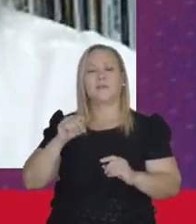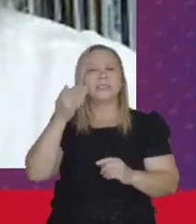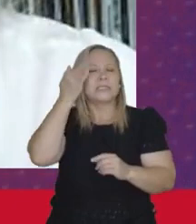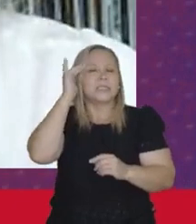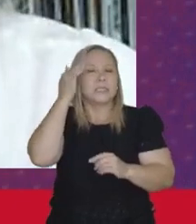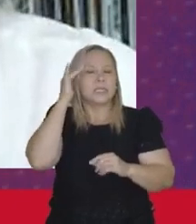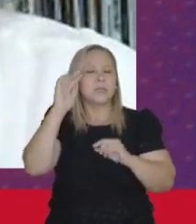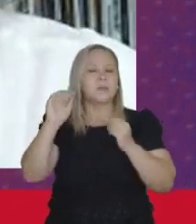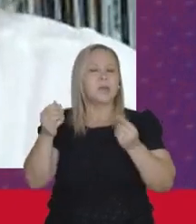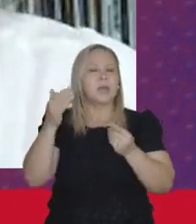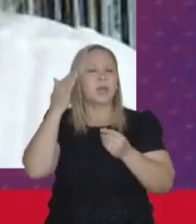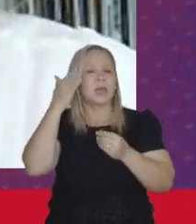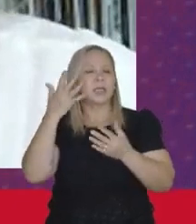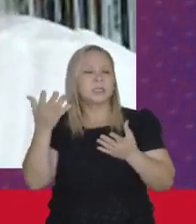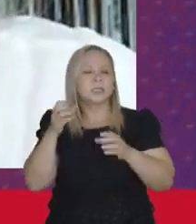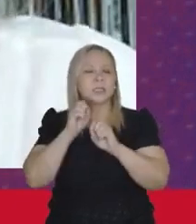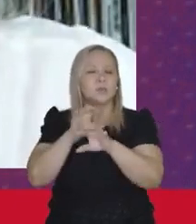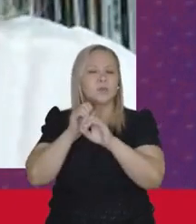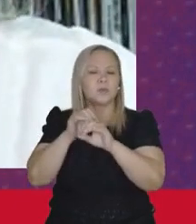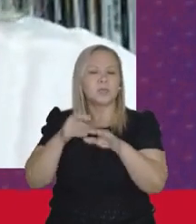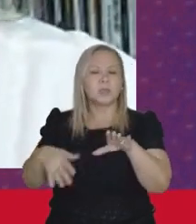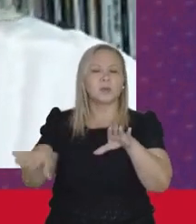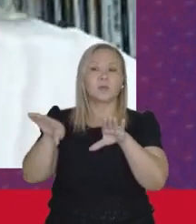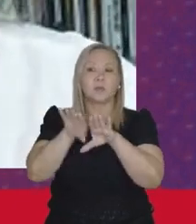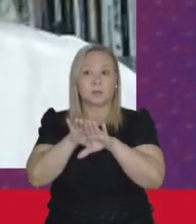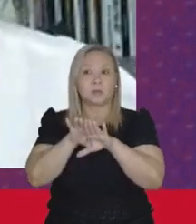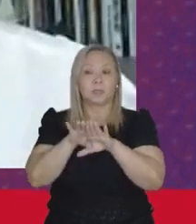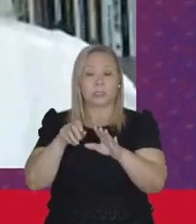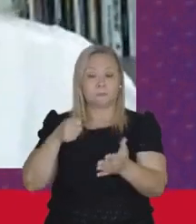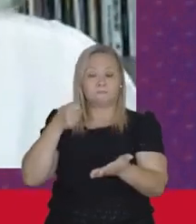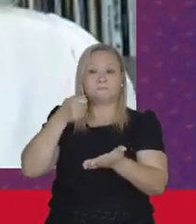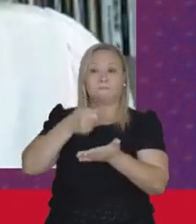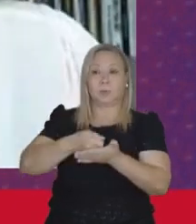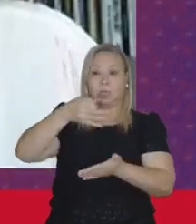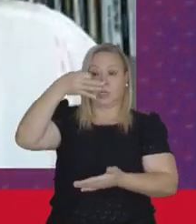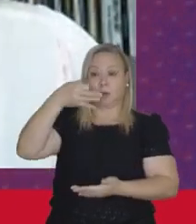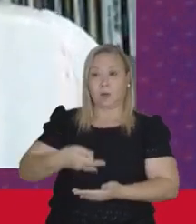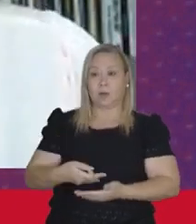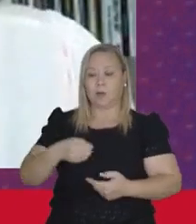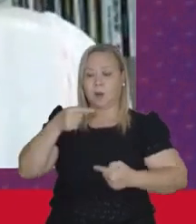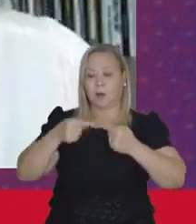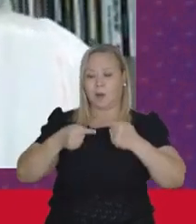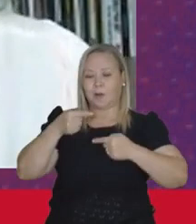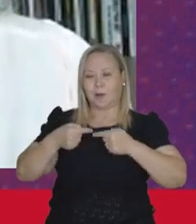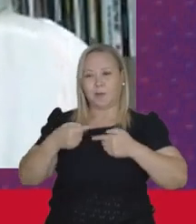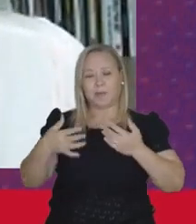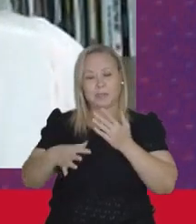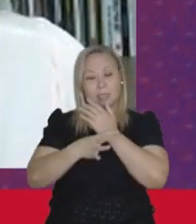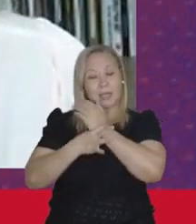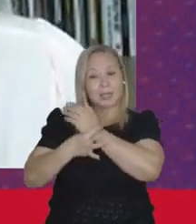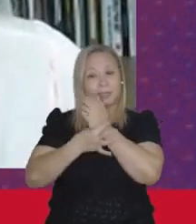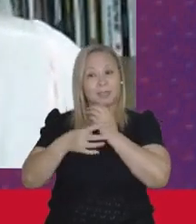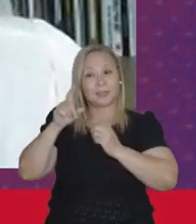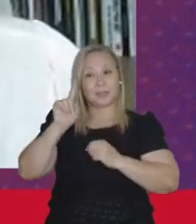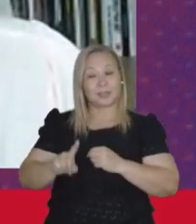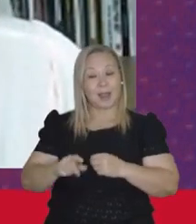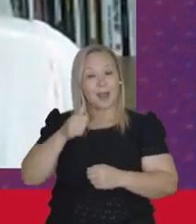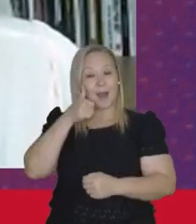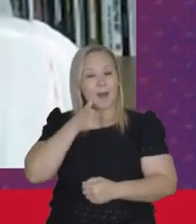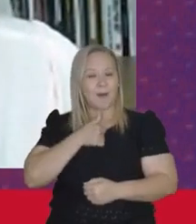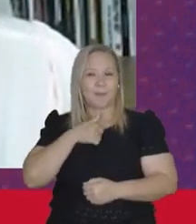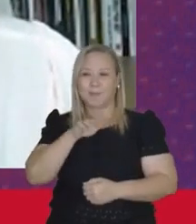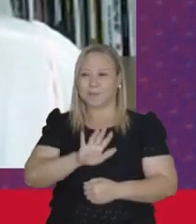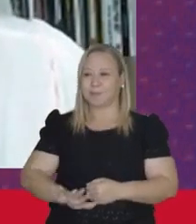da concepção de educação inclusiva como determinante para uma política de garantia de direitos para meninas e mulheres